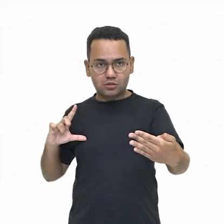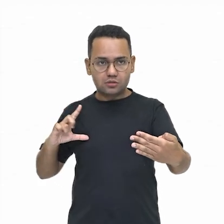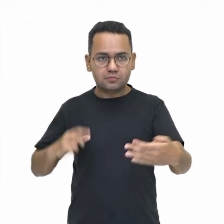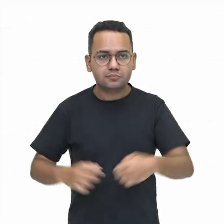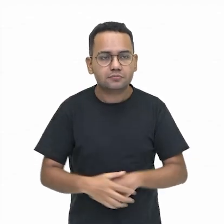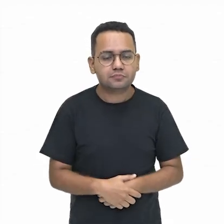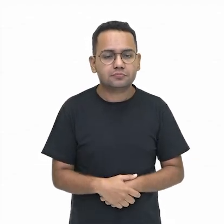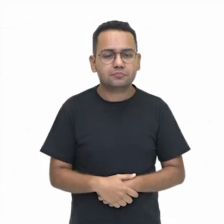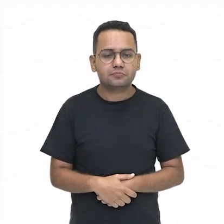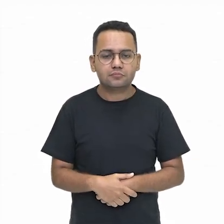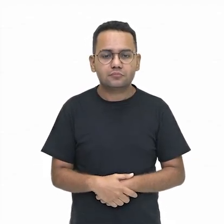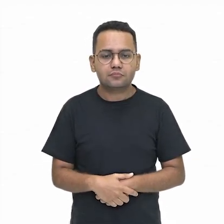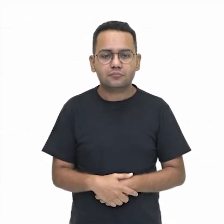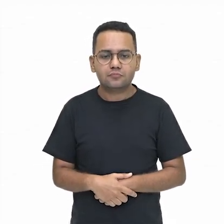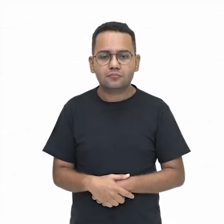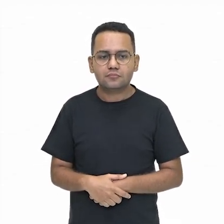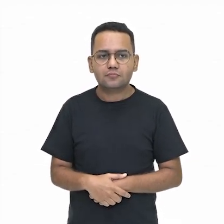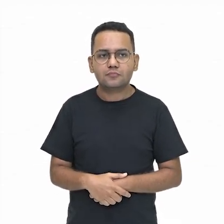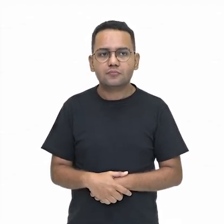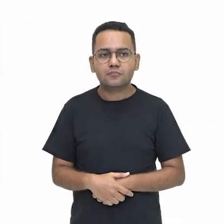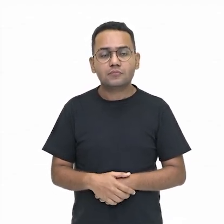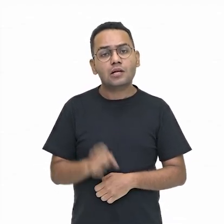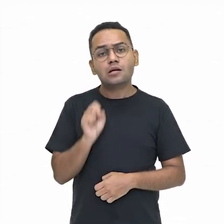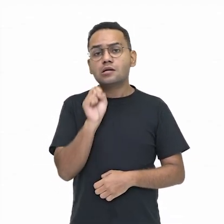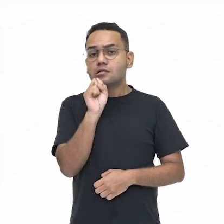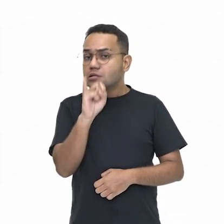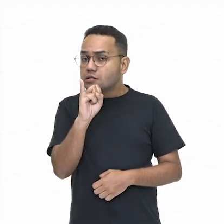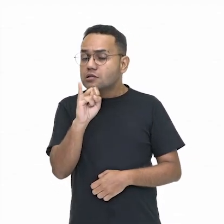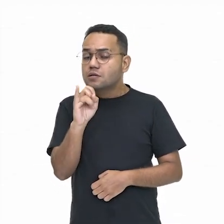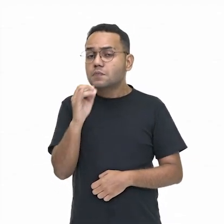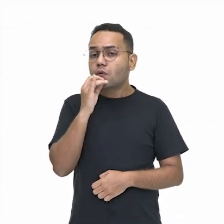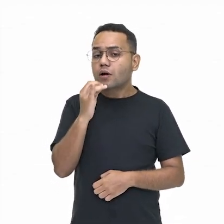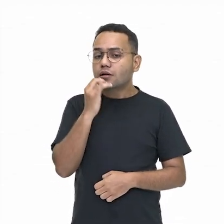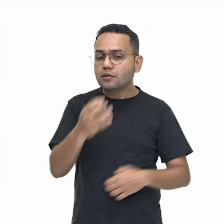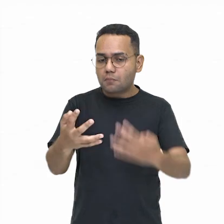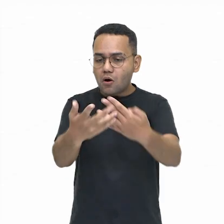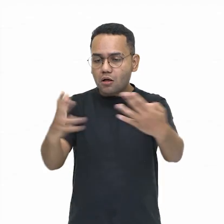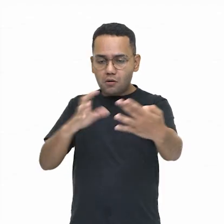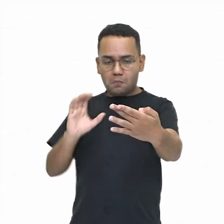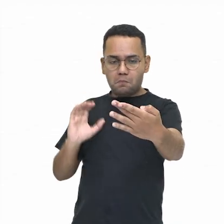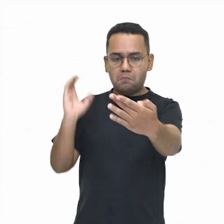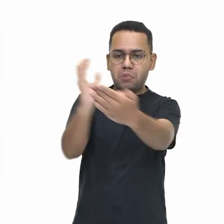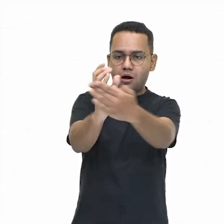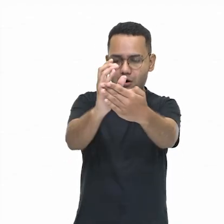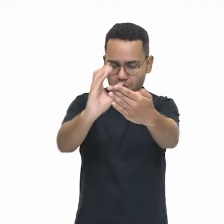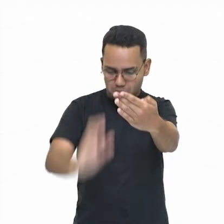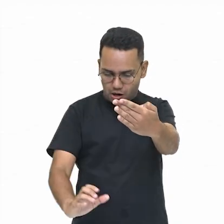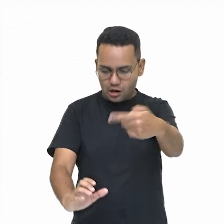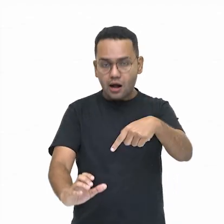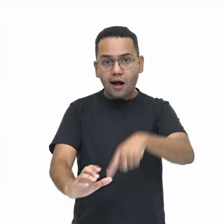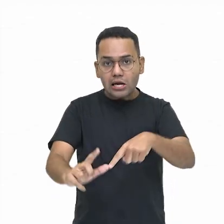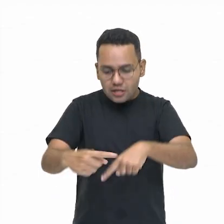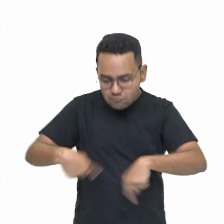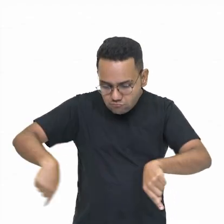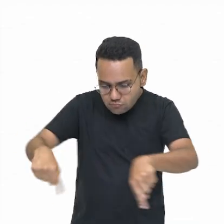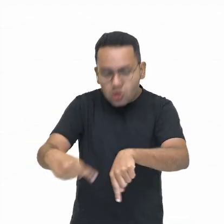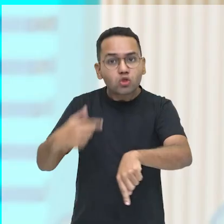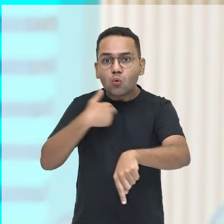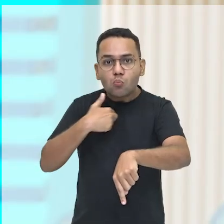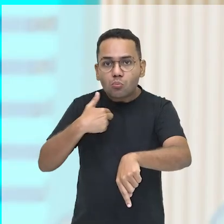bateu no quadro de remissão e tocou no chão dentro da zona proibida, é ponto da equipe